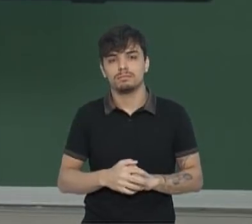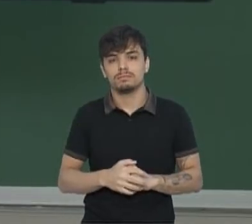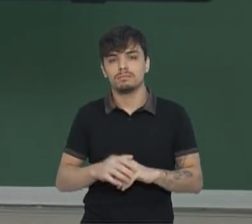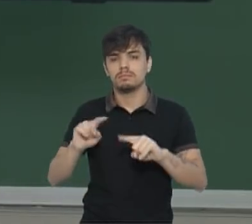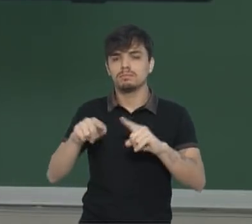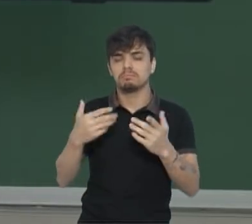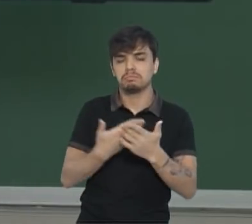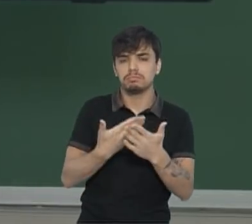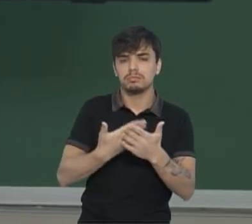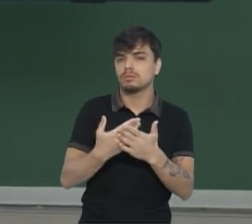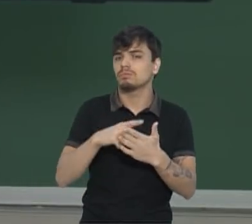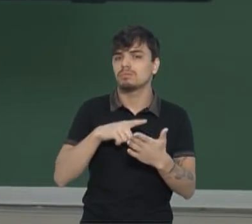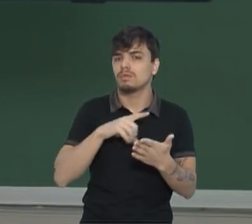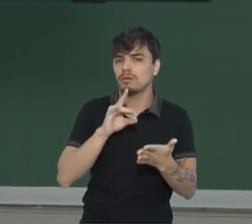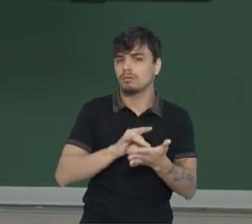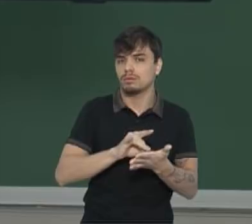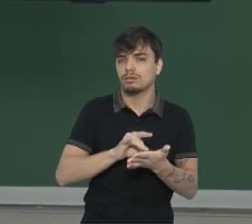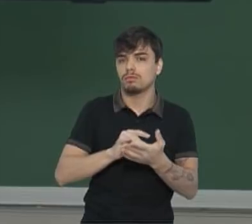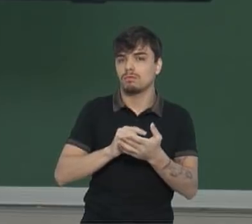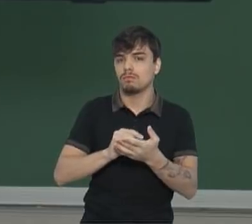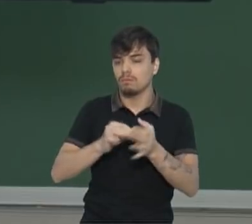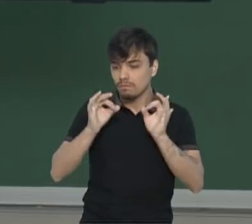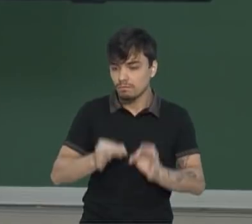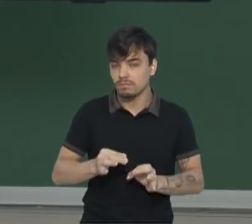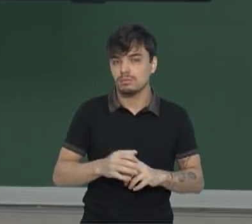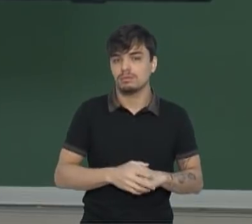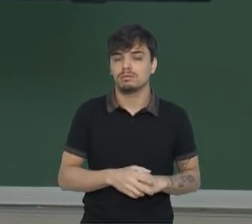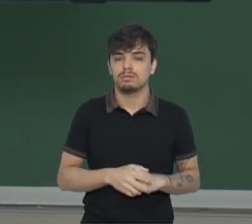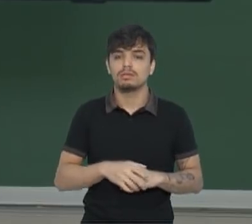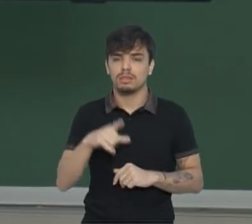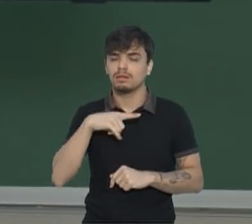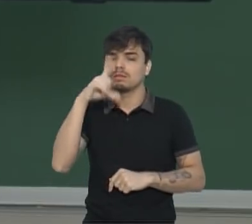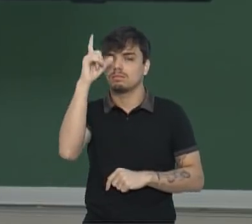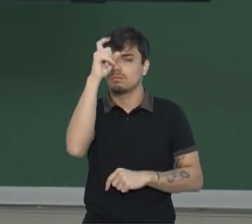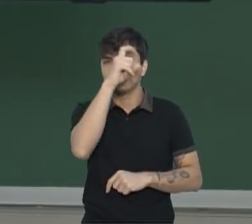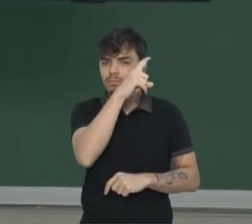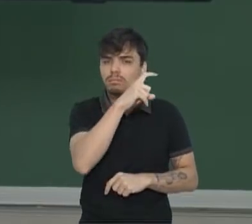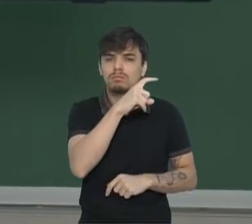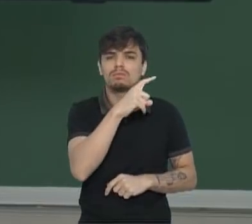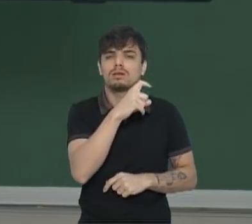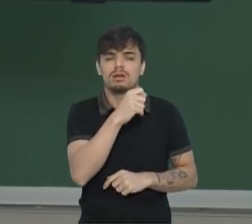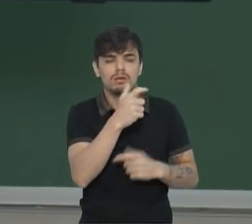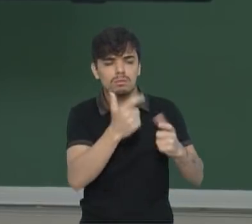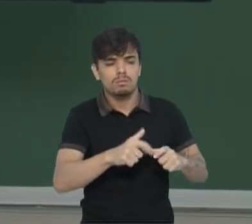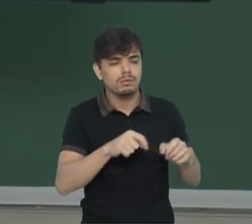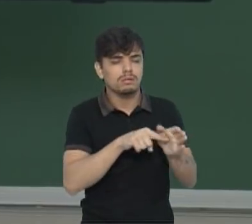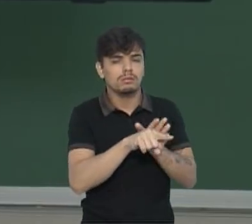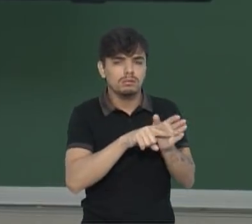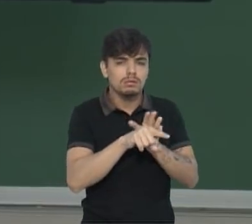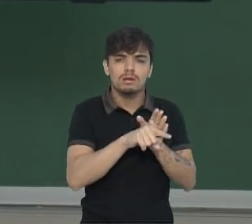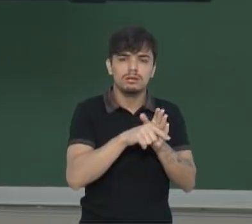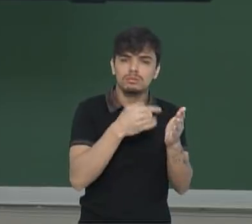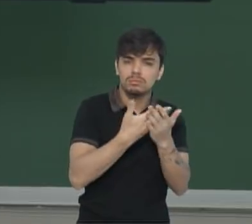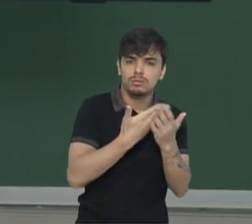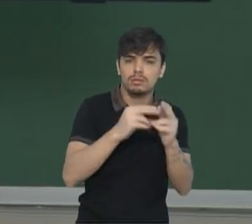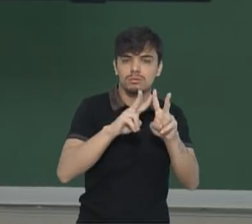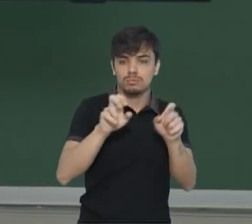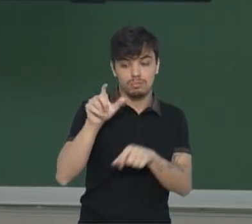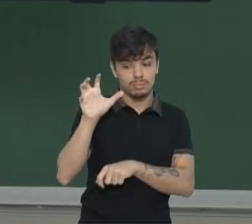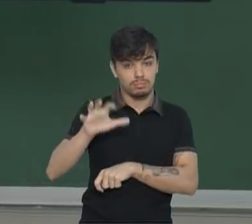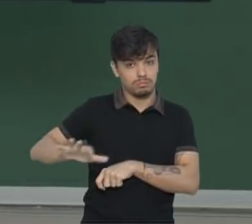estudos não levam a uma conclusão definitiva. Como eu falei, a gente tem muita dificuldade de fontes para se estudar os godos, já que os godos são